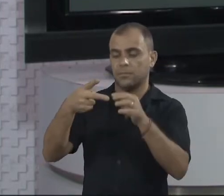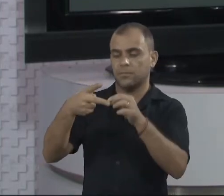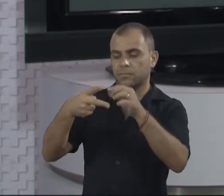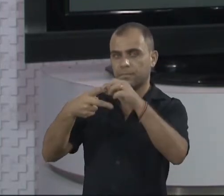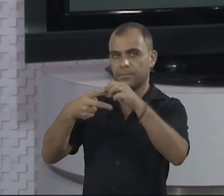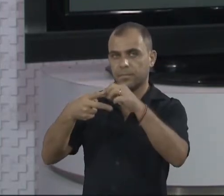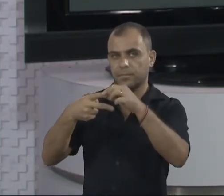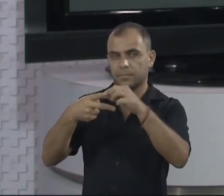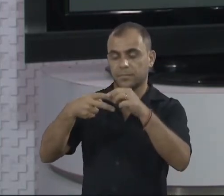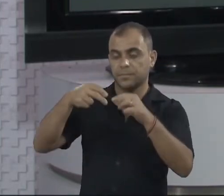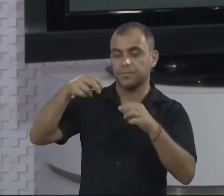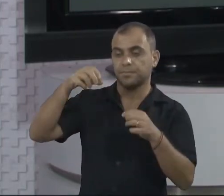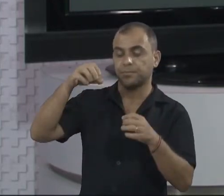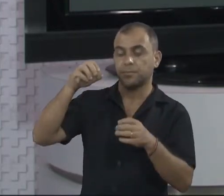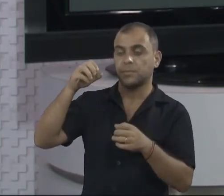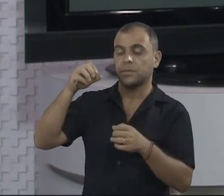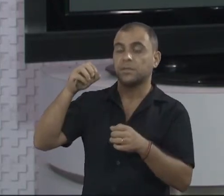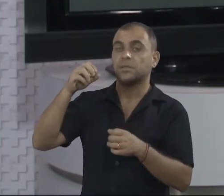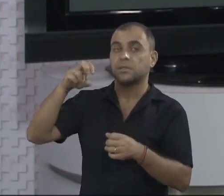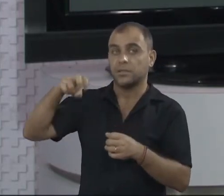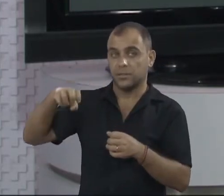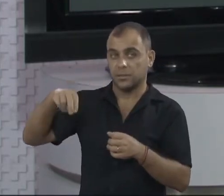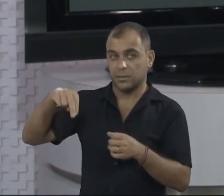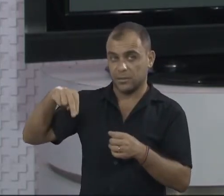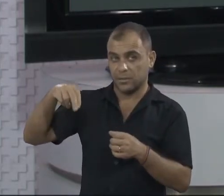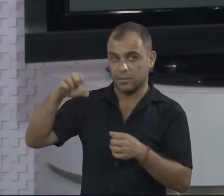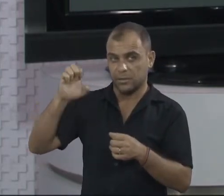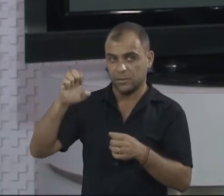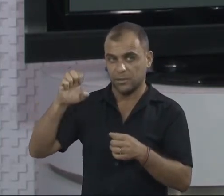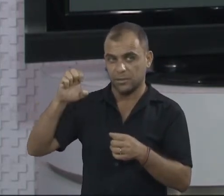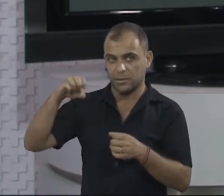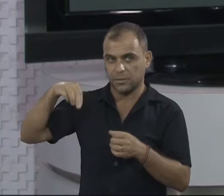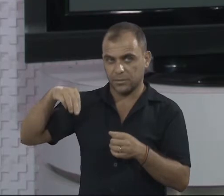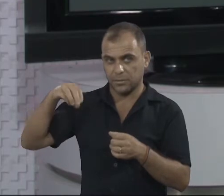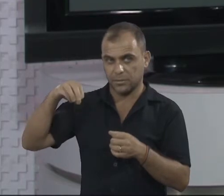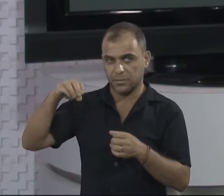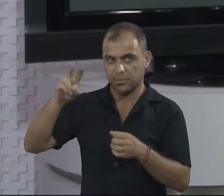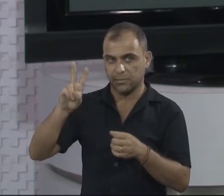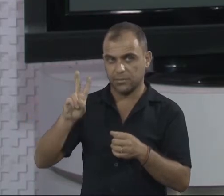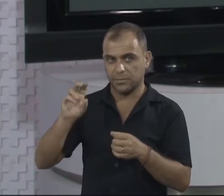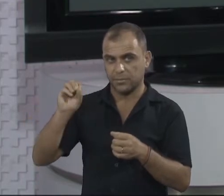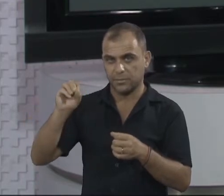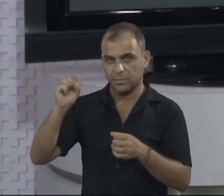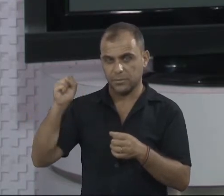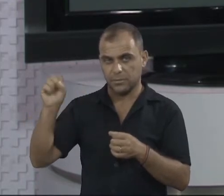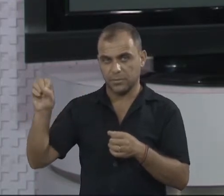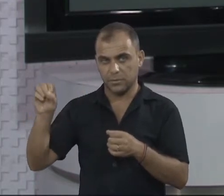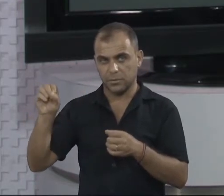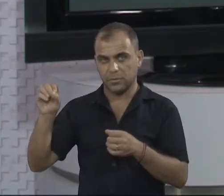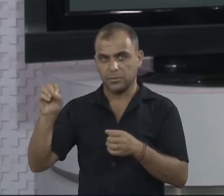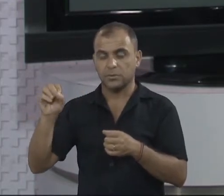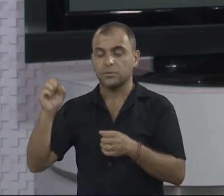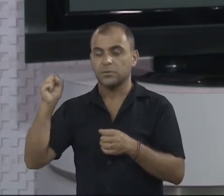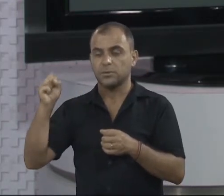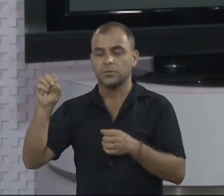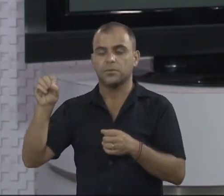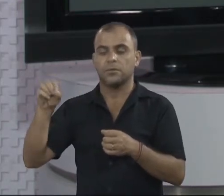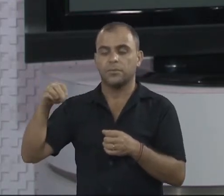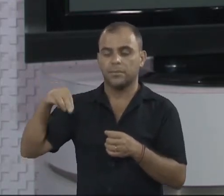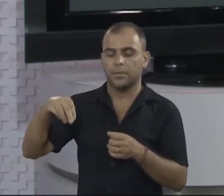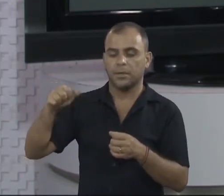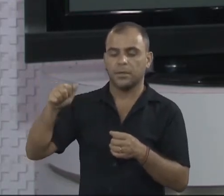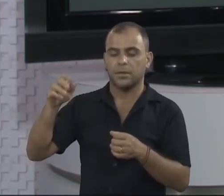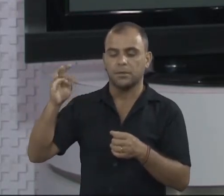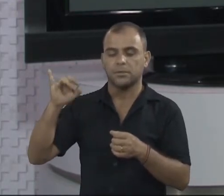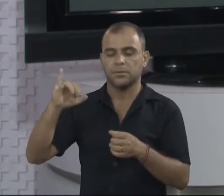dois. Sistema nervoso periférico somático, que vai coordenar as ações voluntárias do corpo, e o sistema nervoso